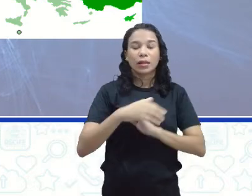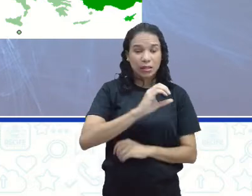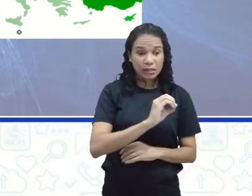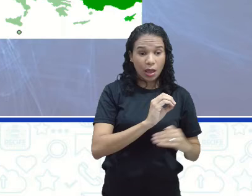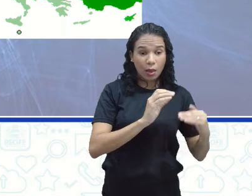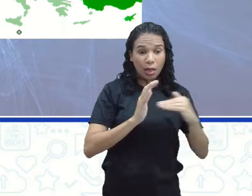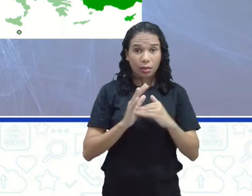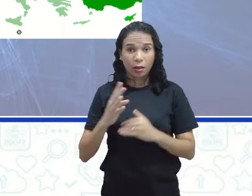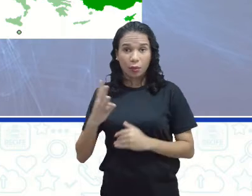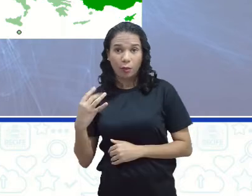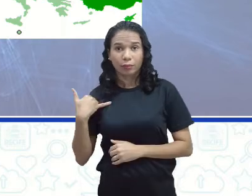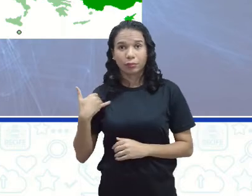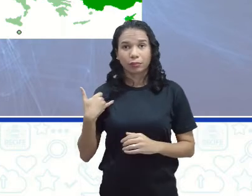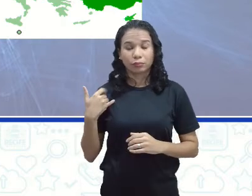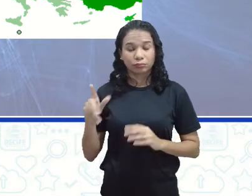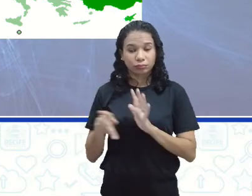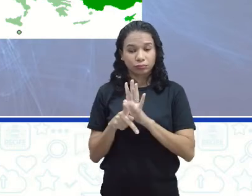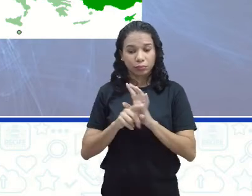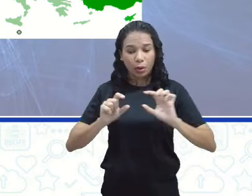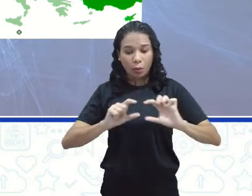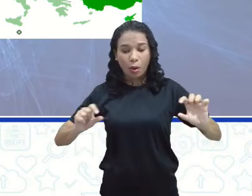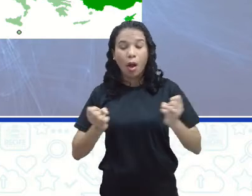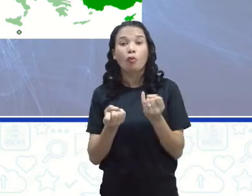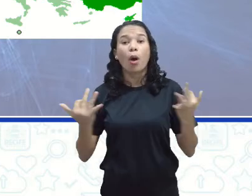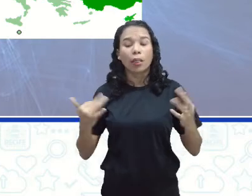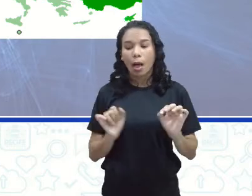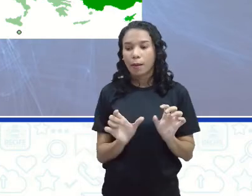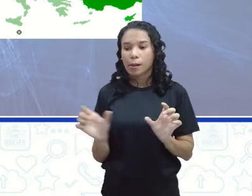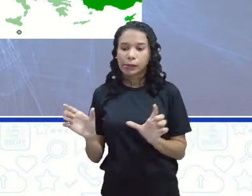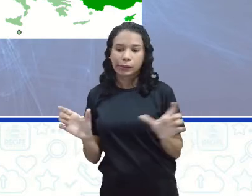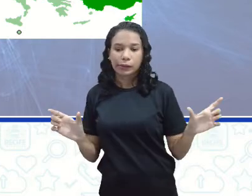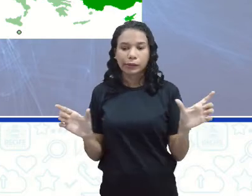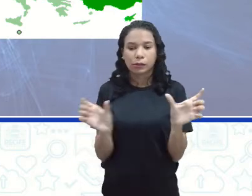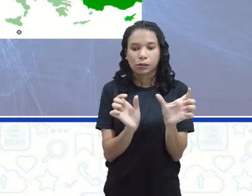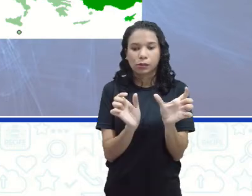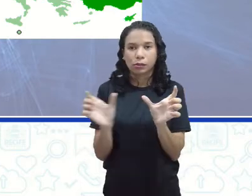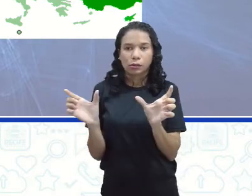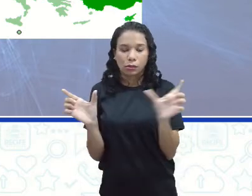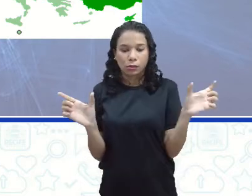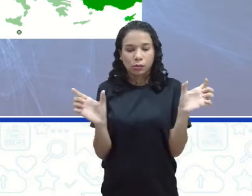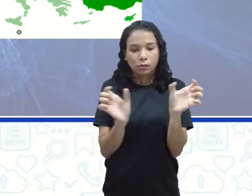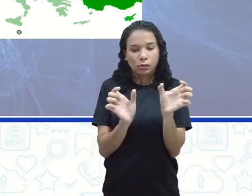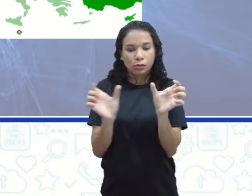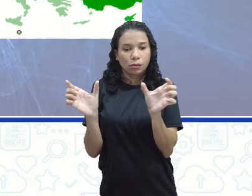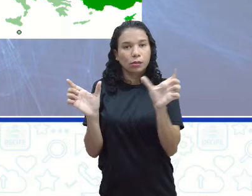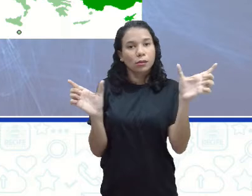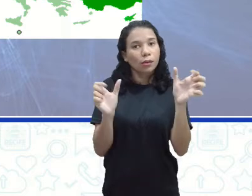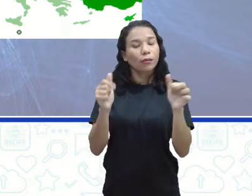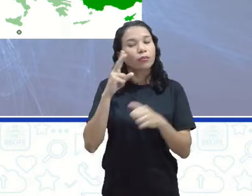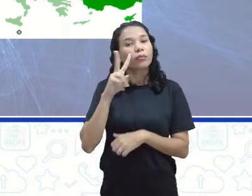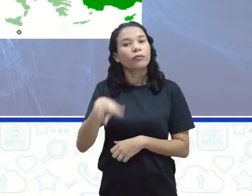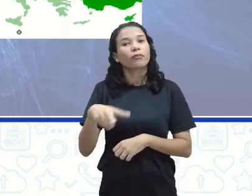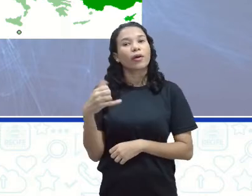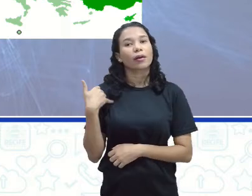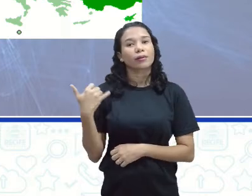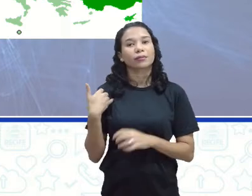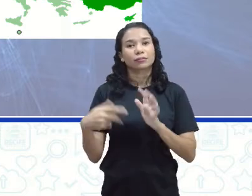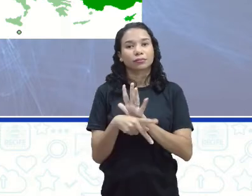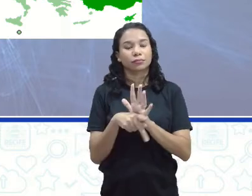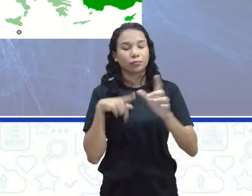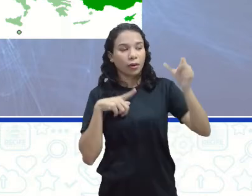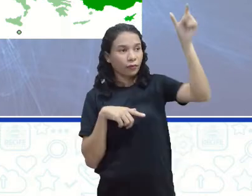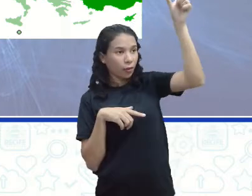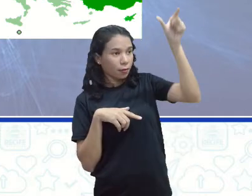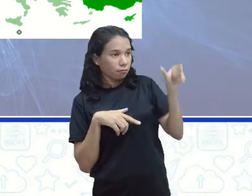a 4 anos. Você vê aí do lado esquerdo, ó, da sua tela, nesse eixo da esquerda, você vê aí as idades, as faixas